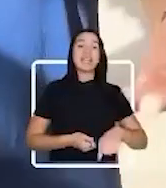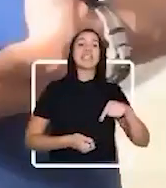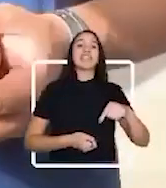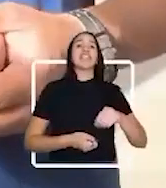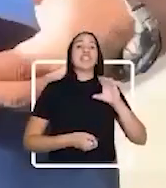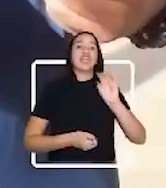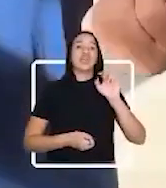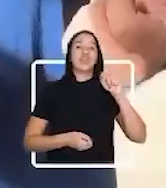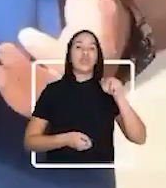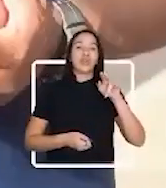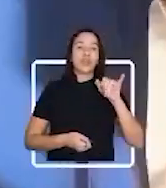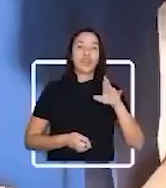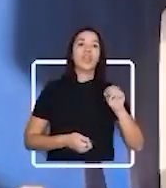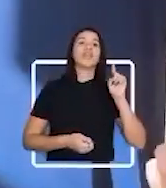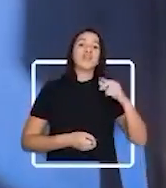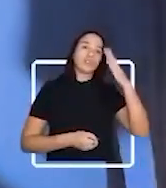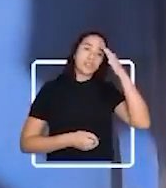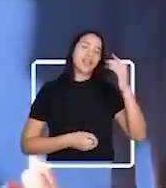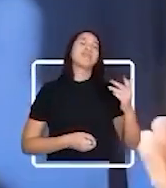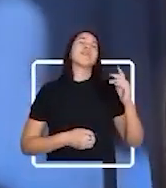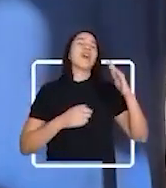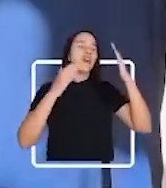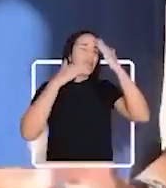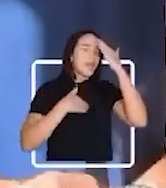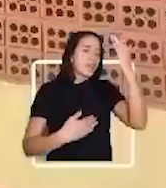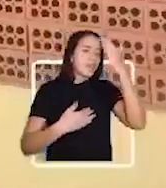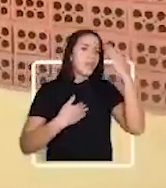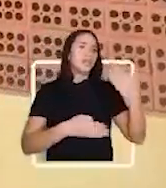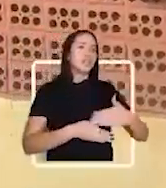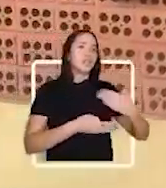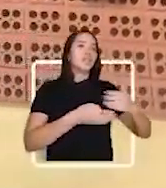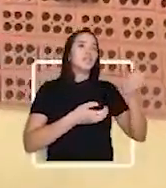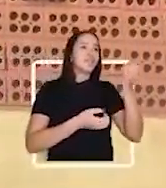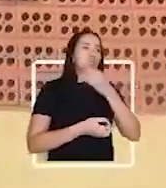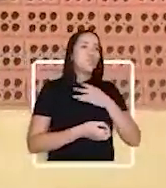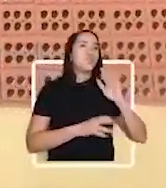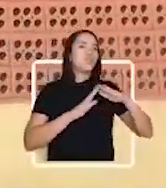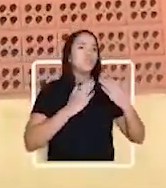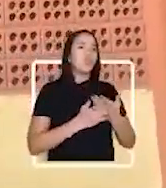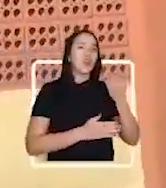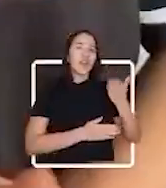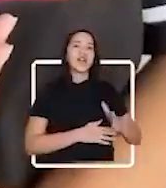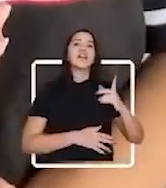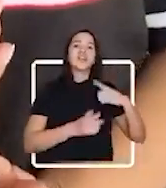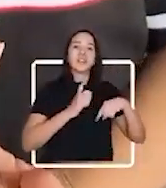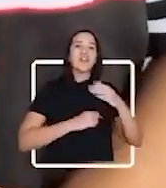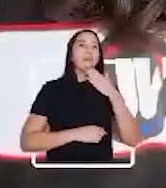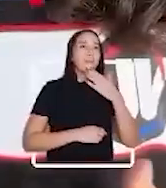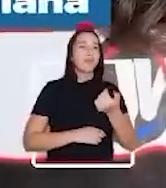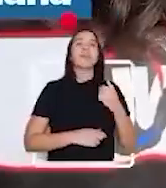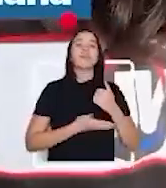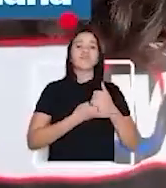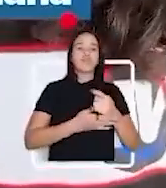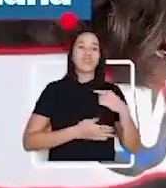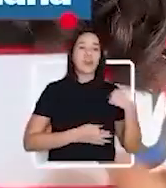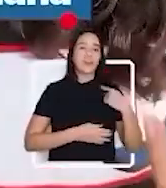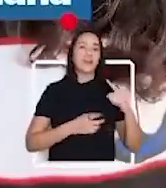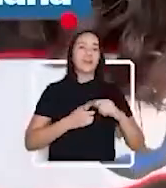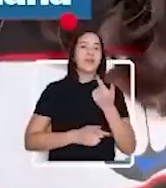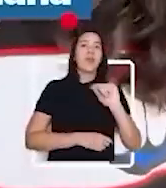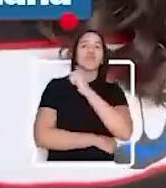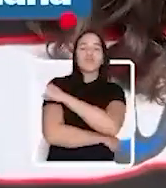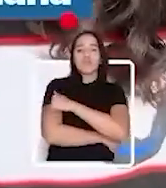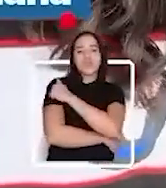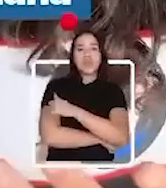A cidade do Coqueiro agradece essa grande reforma, o grande sonho da reforma da Escola Joaquim Viana. É uma emoção muito grande, vai beneficiar tanto a